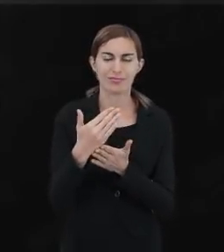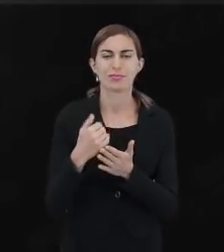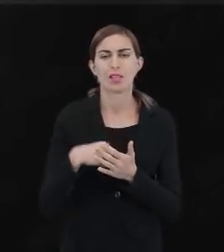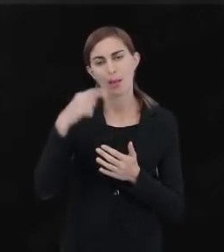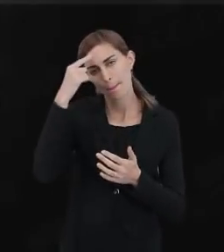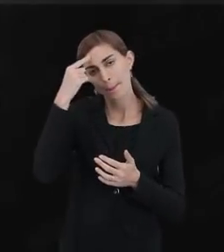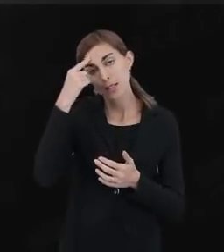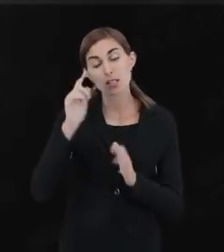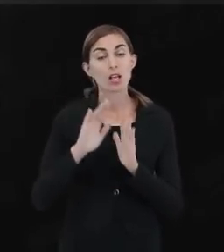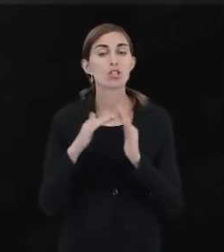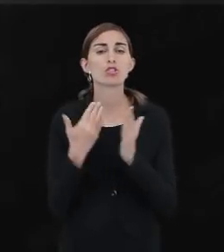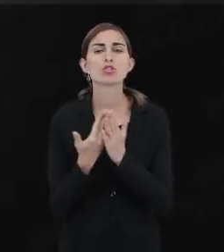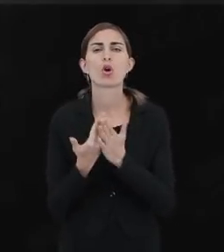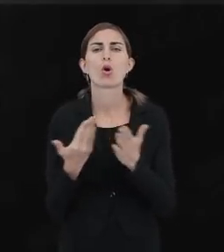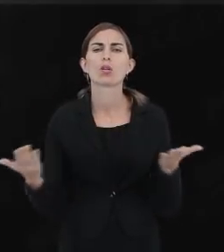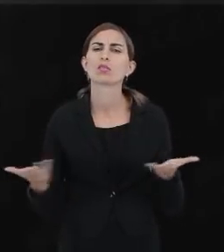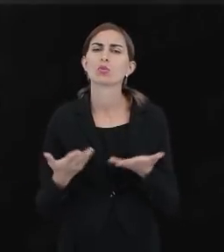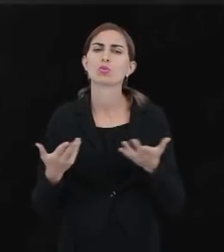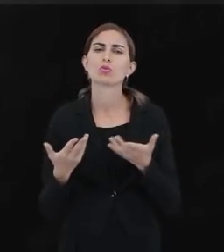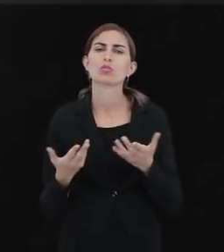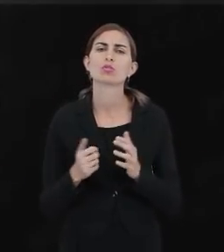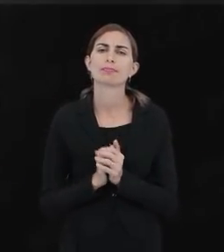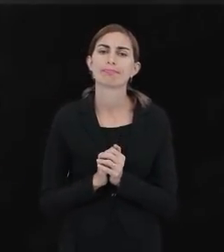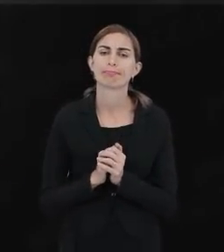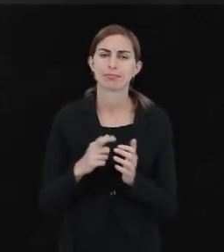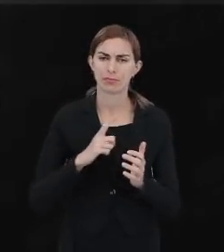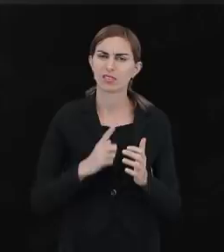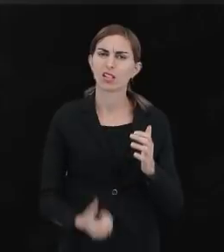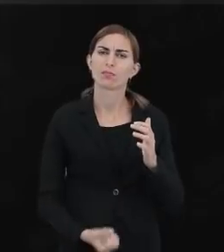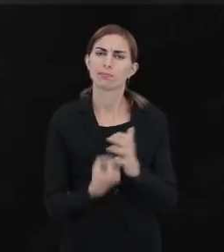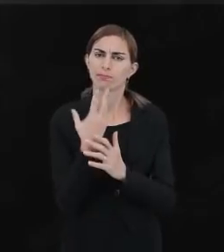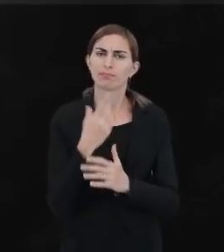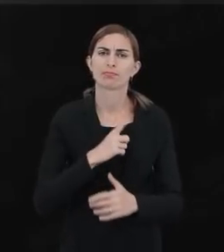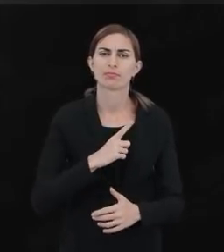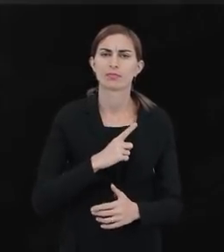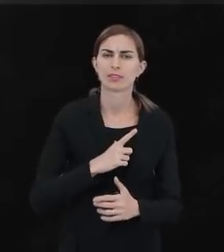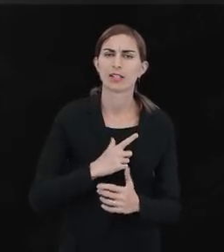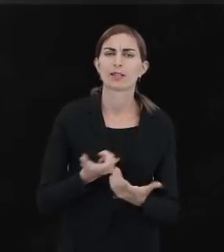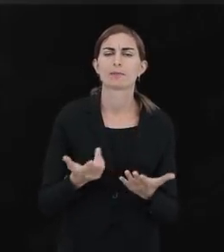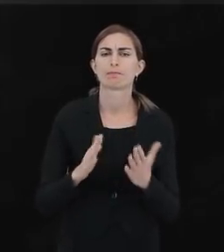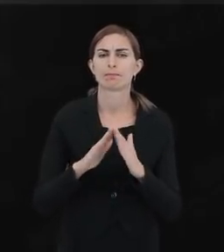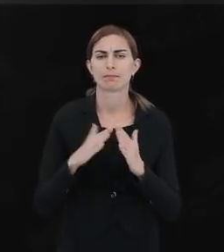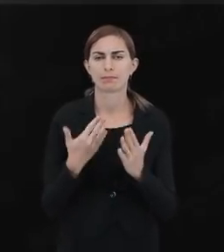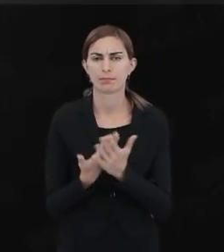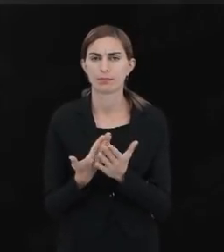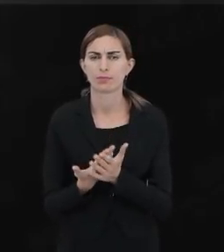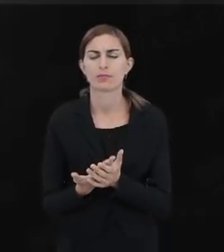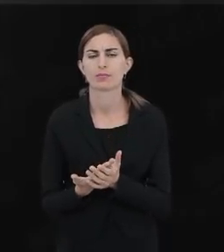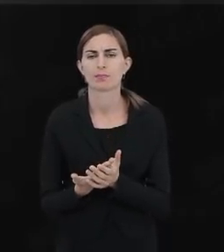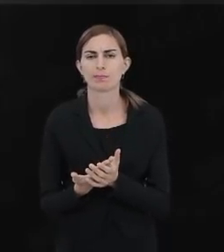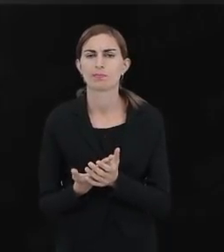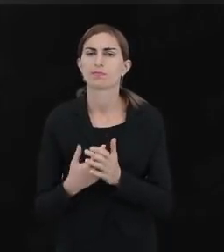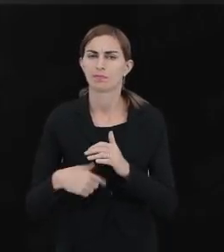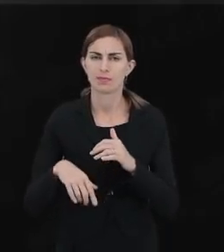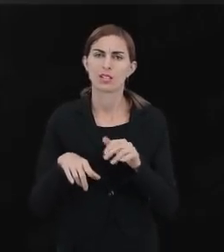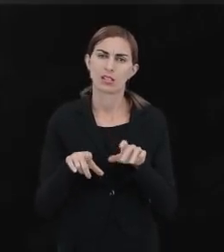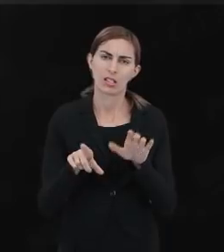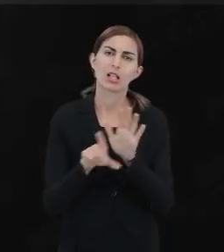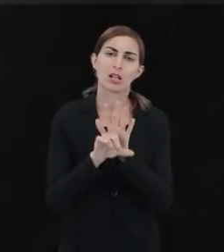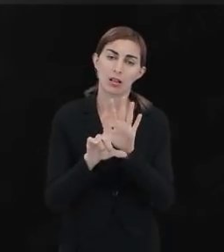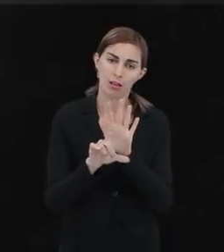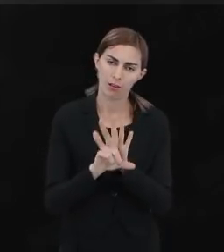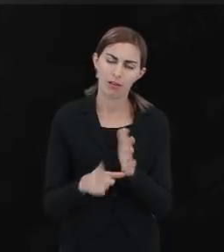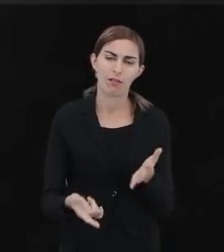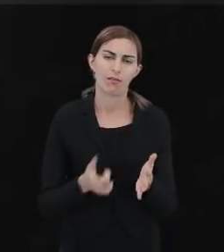pensar que escola é essa existem há as grandes leis né